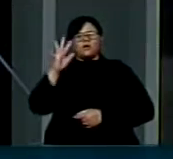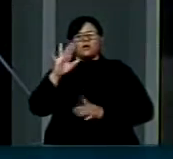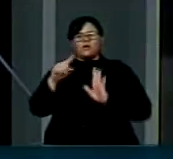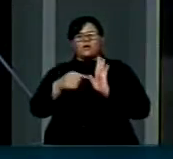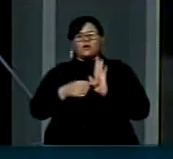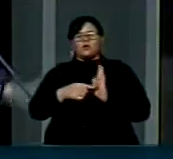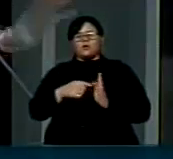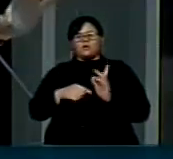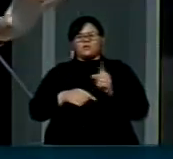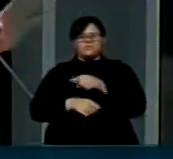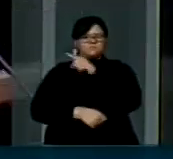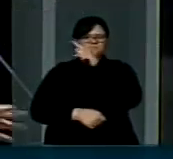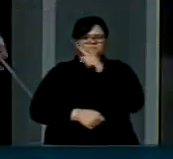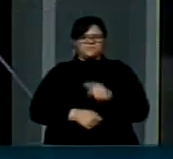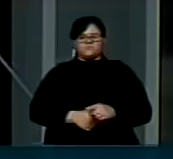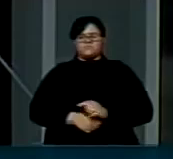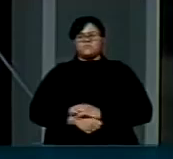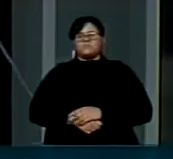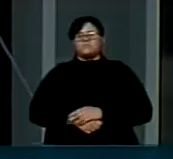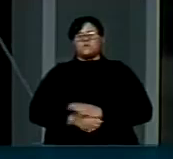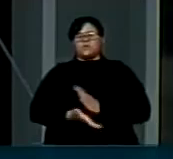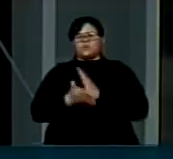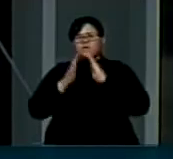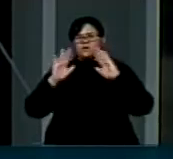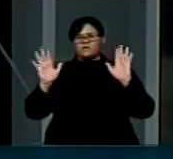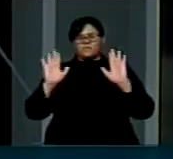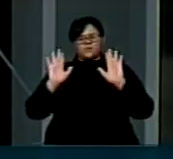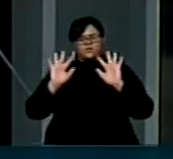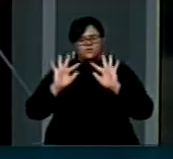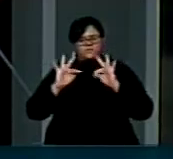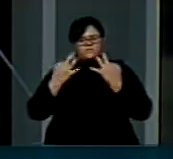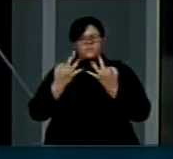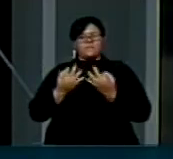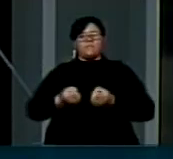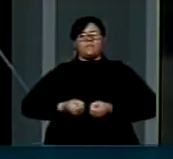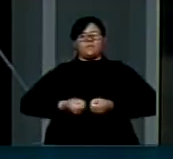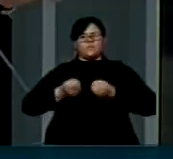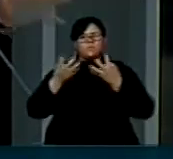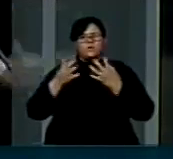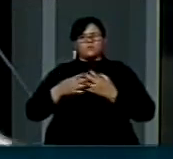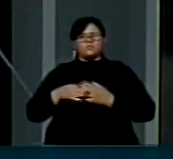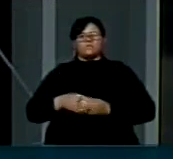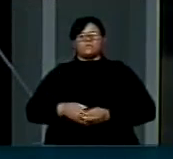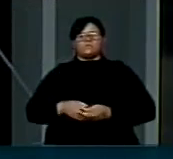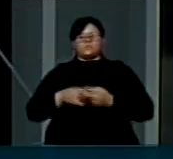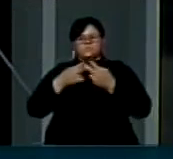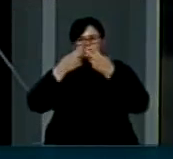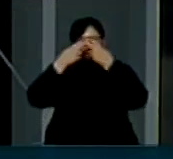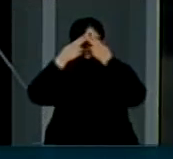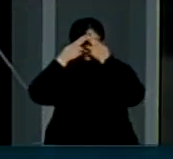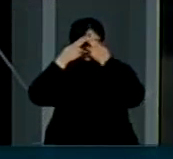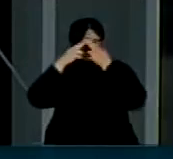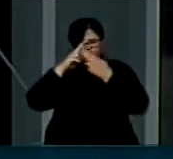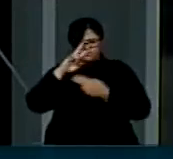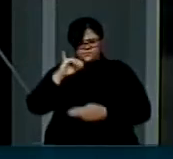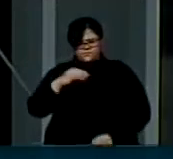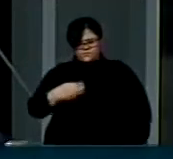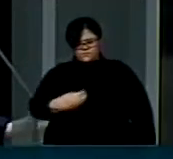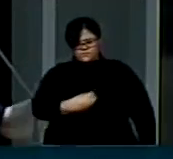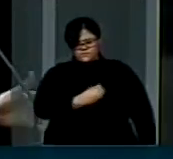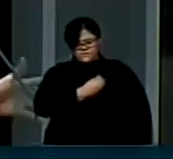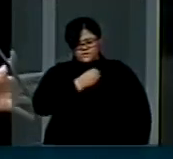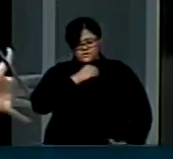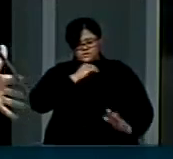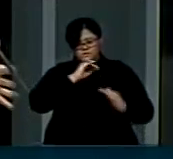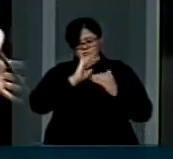cancelados, paralisados? Quantas famílias mais terão que ser traumatizadas até